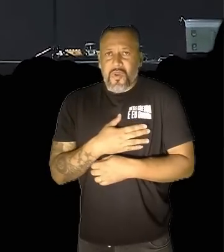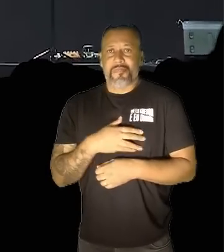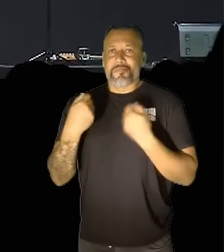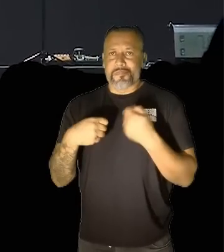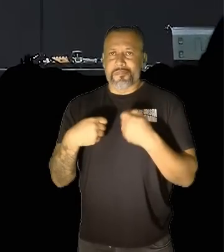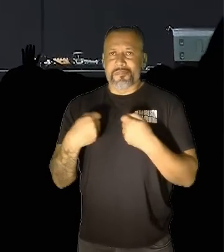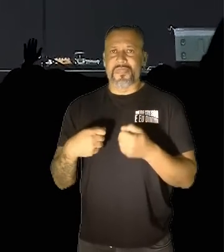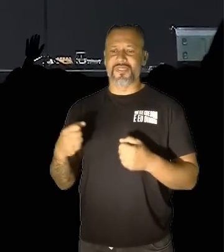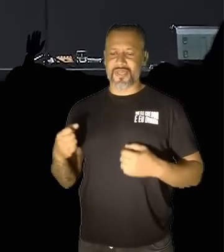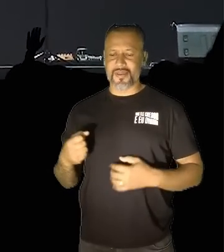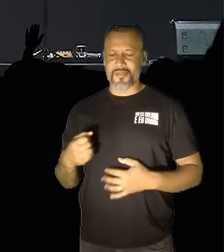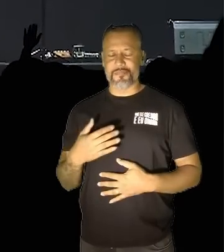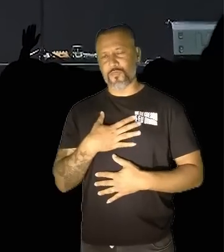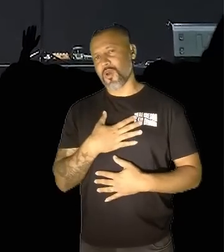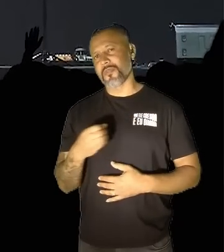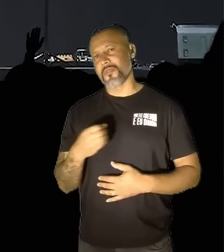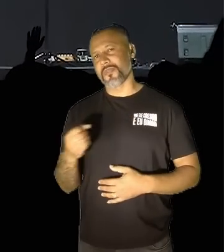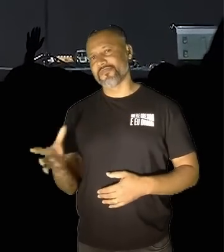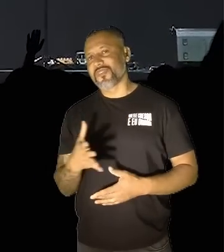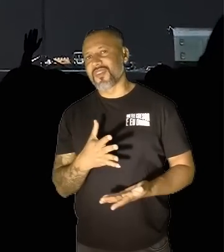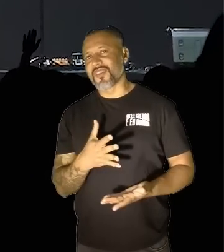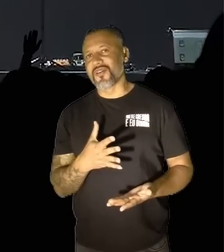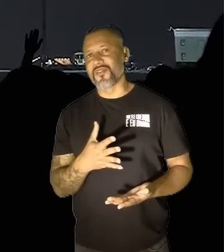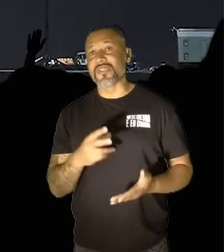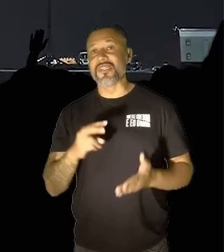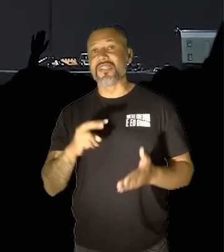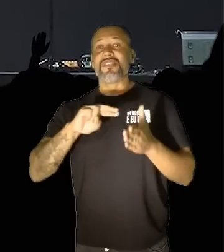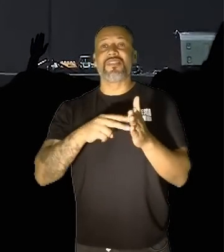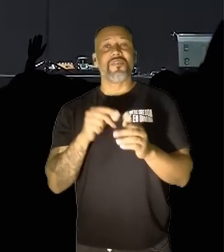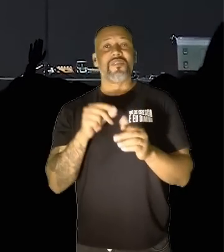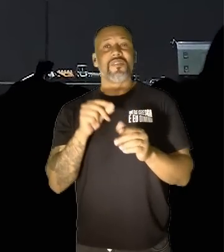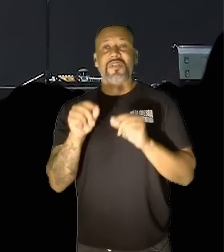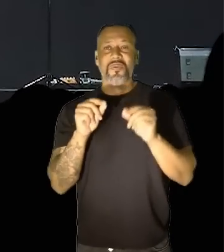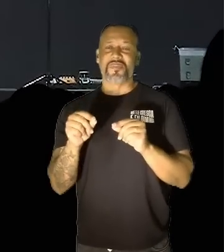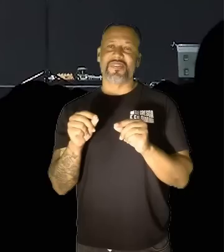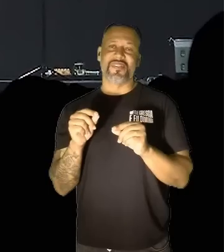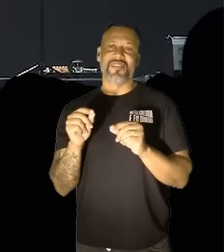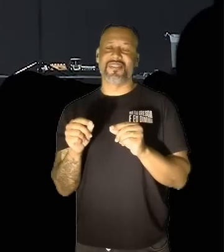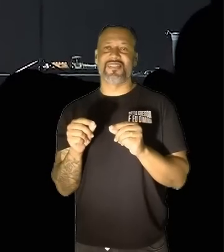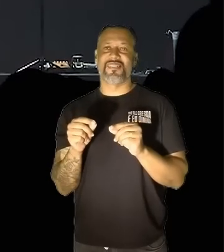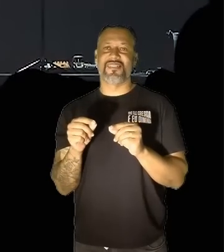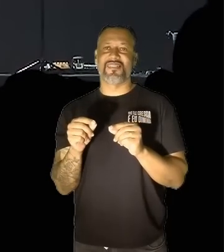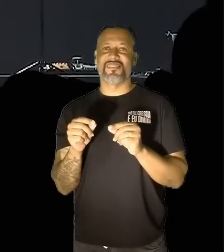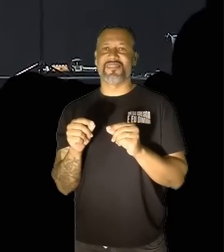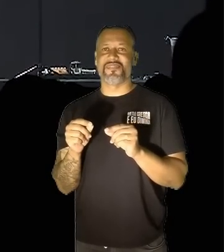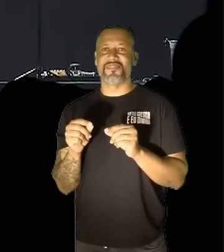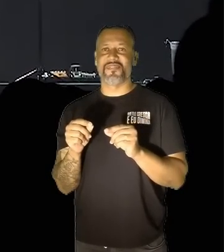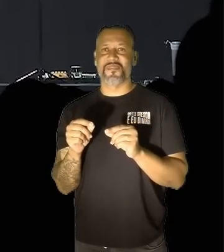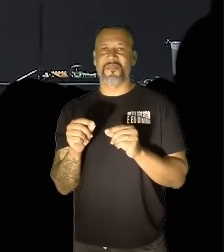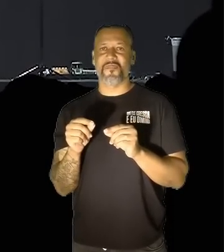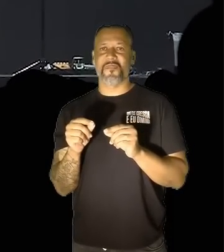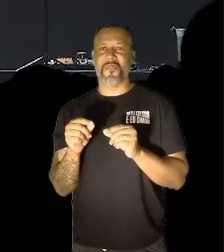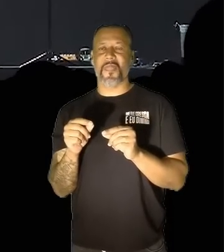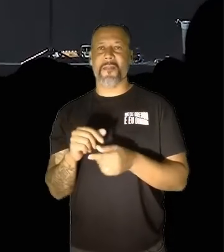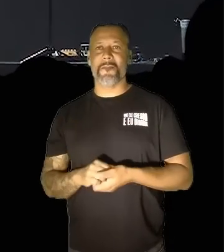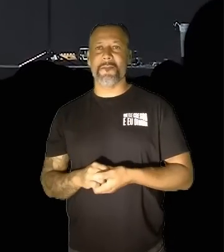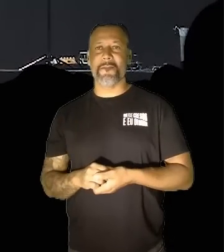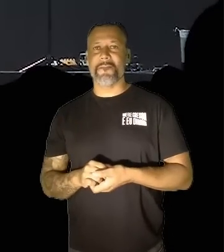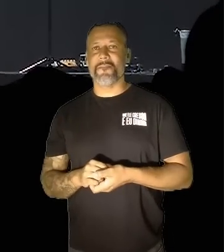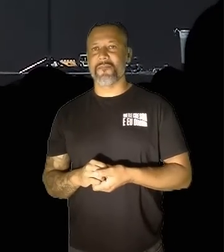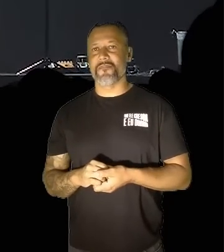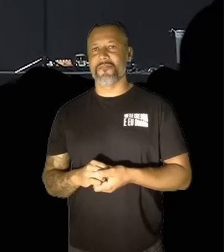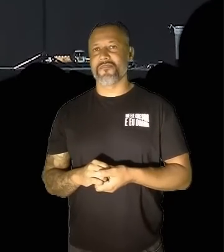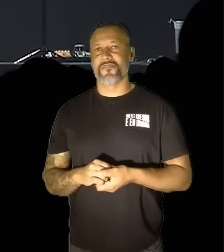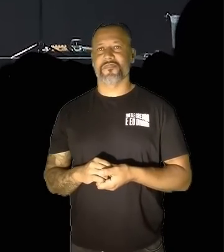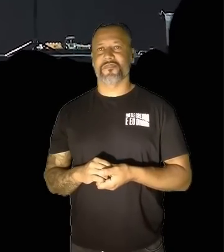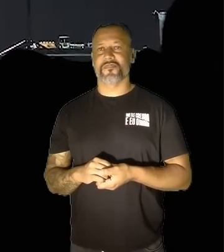mesmo presente, porque aponta para o futuro. O que eu quero dizer é, o fato de você se desapegar das coisas que não servem mais, não significa que